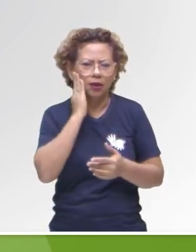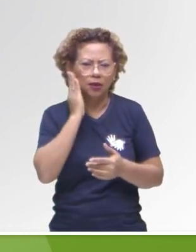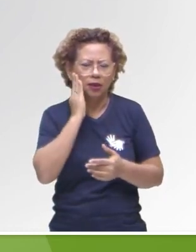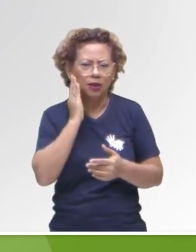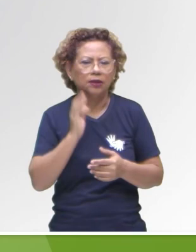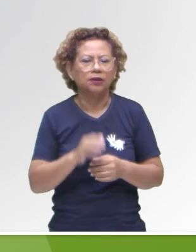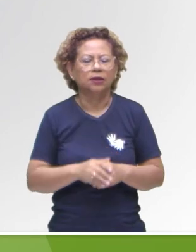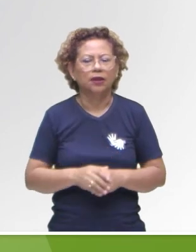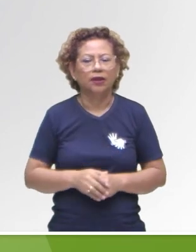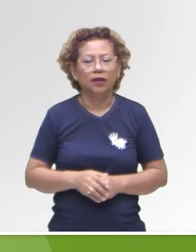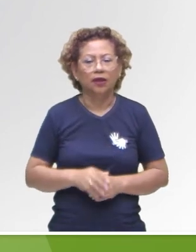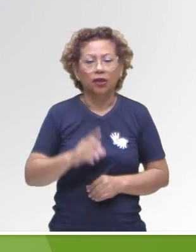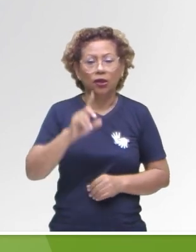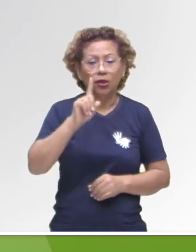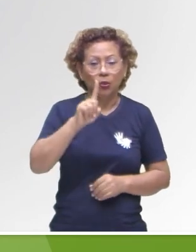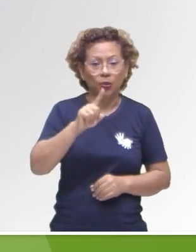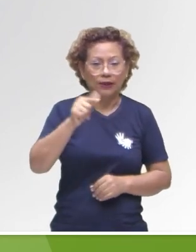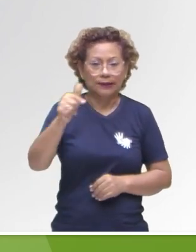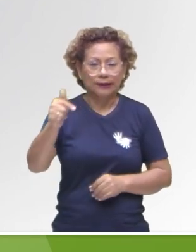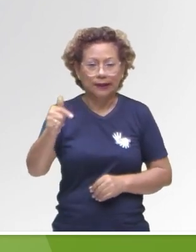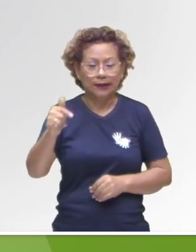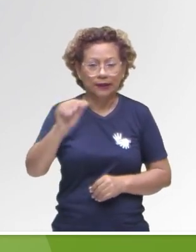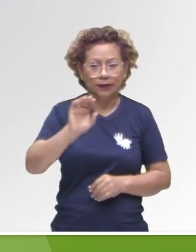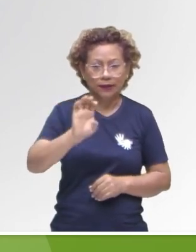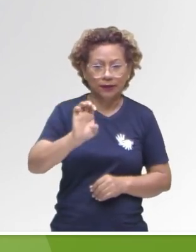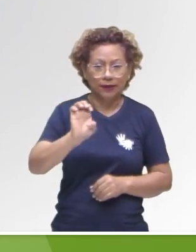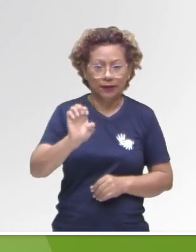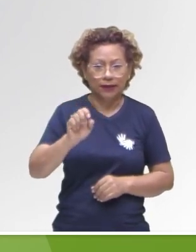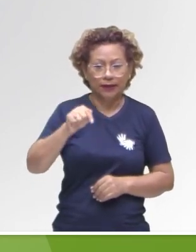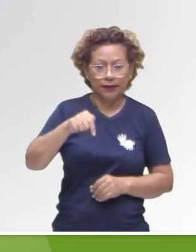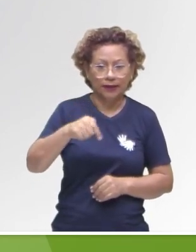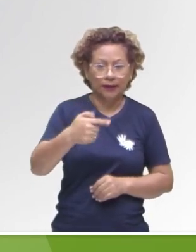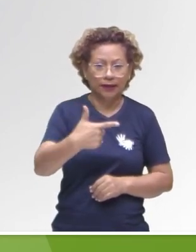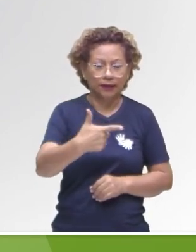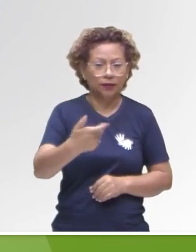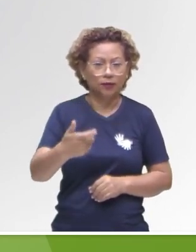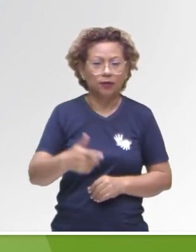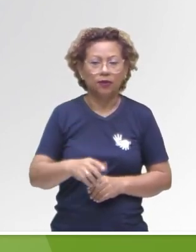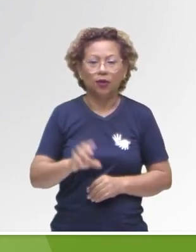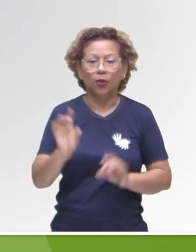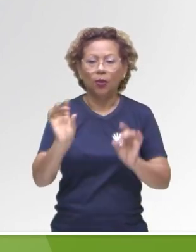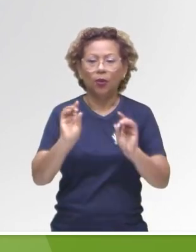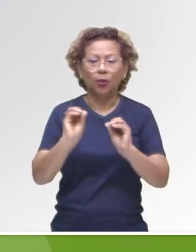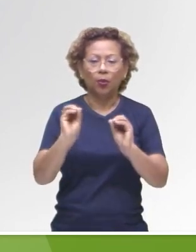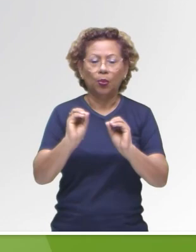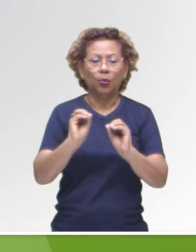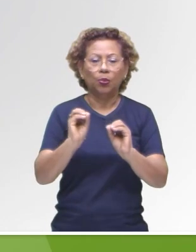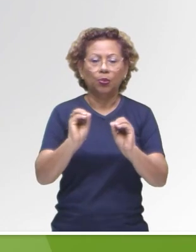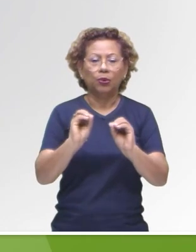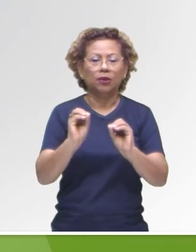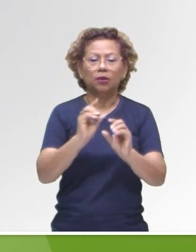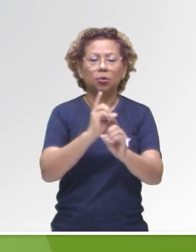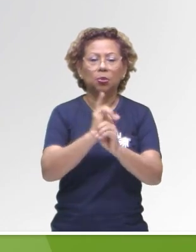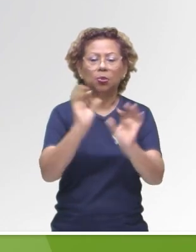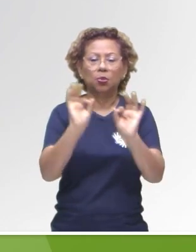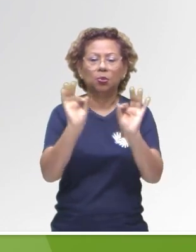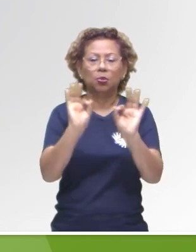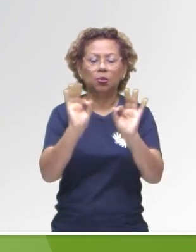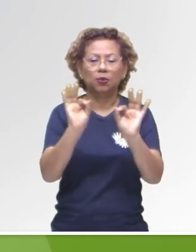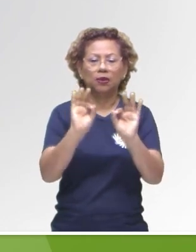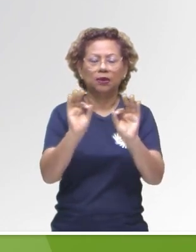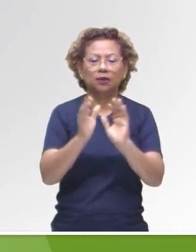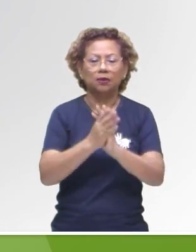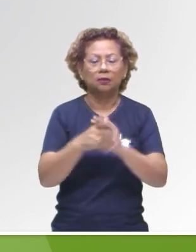é 7 sobre 12. Ainda não achei a capacitância equivalente, achei o inverso dela. Para mim achar a